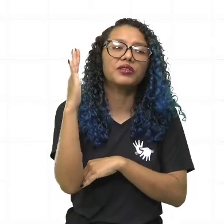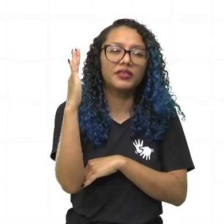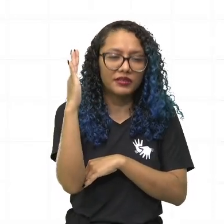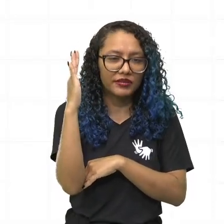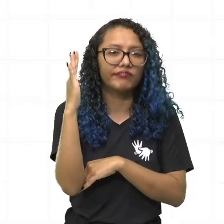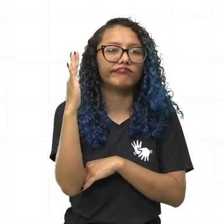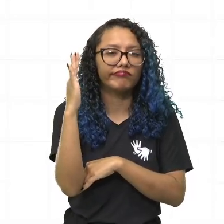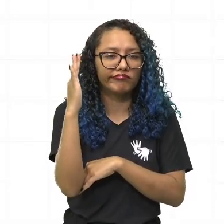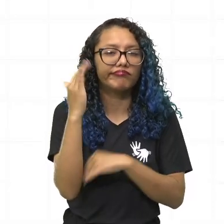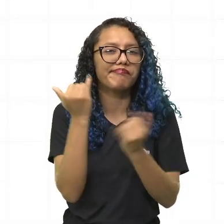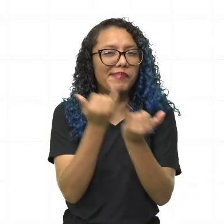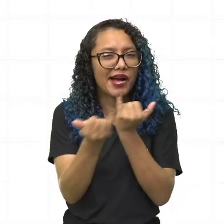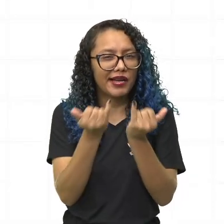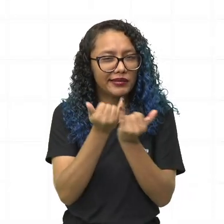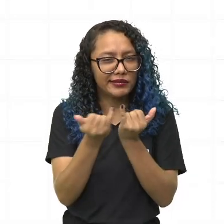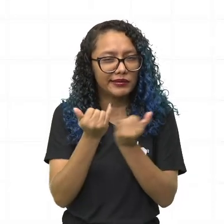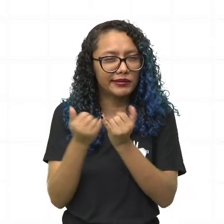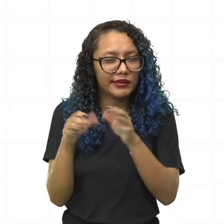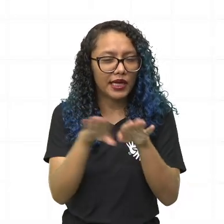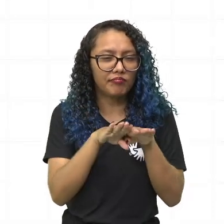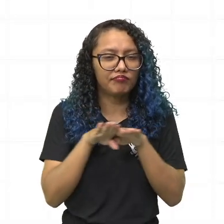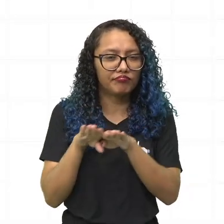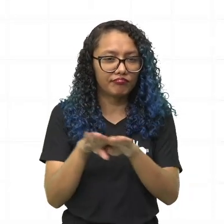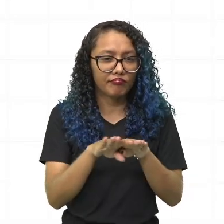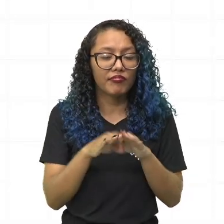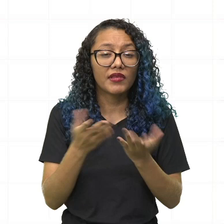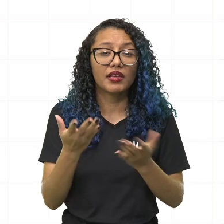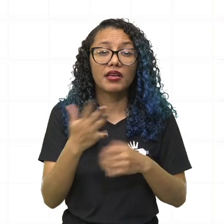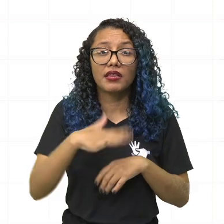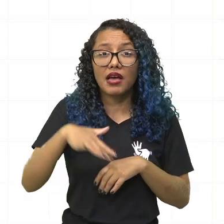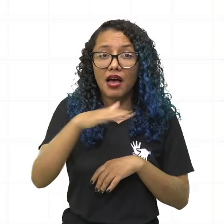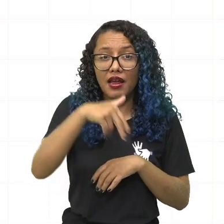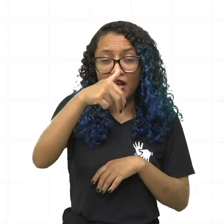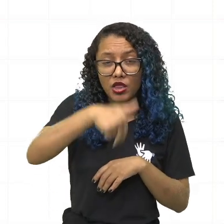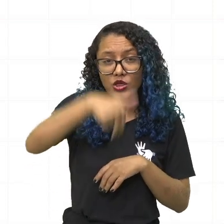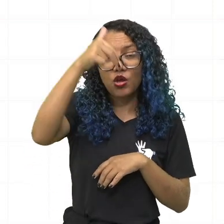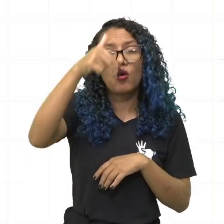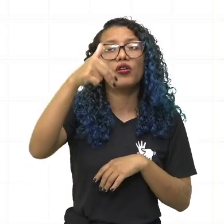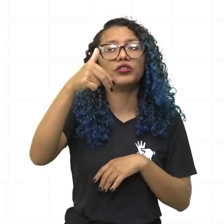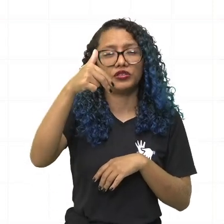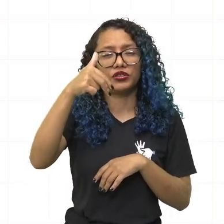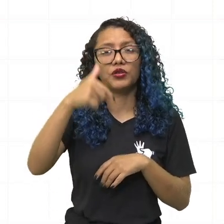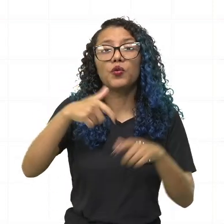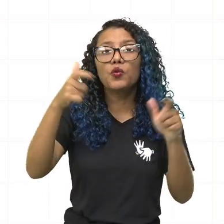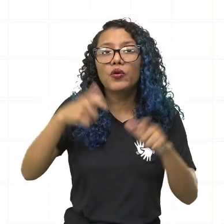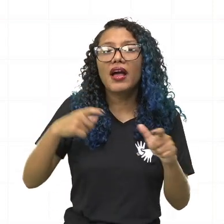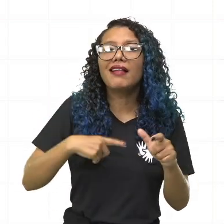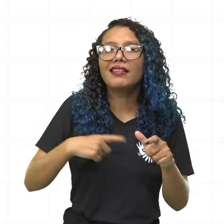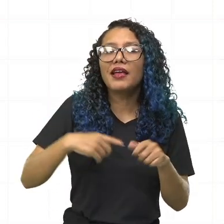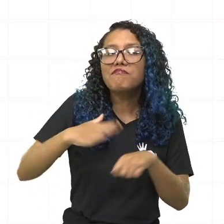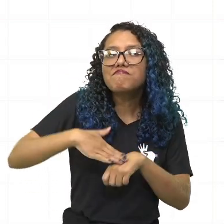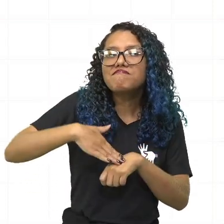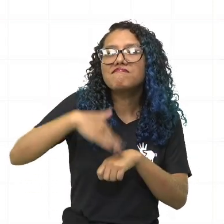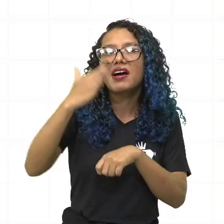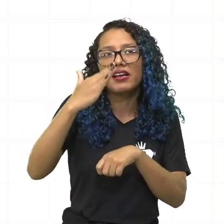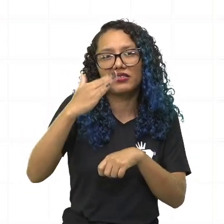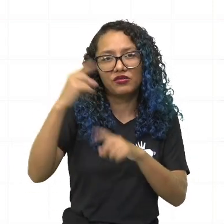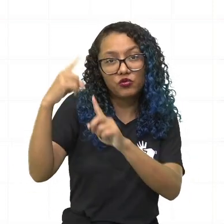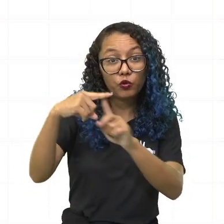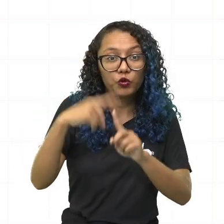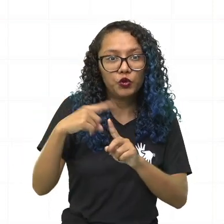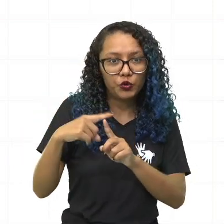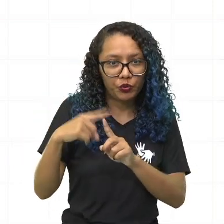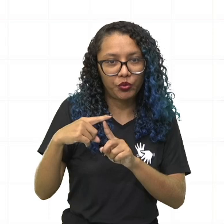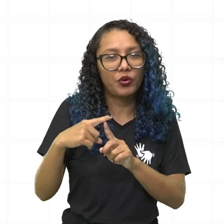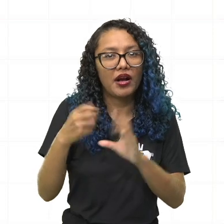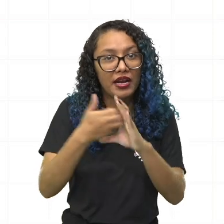né? É a região norte, onde vai ter mais presença da Amazônia, né? Desse conjunto aí de natureza, onde vai